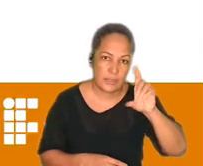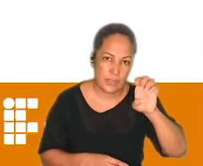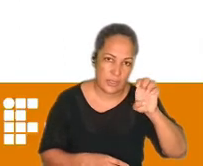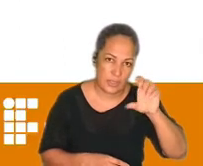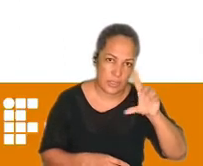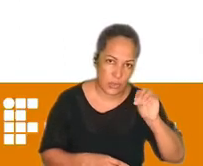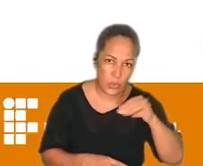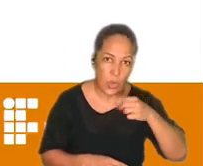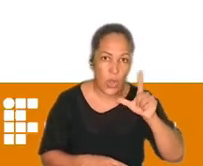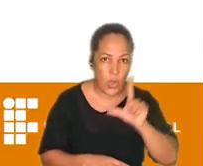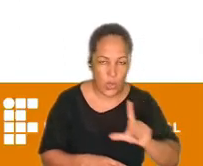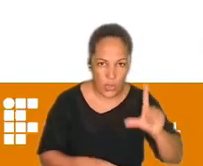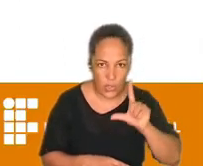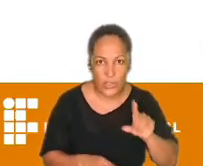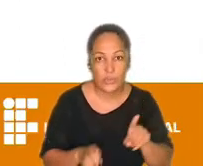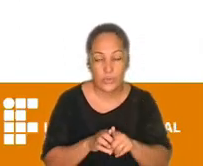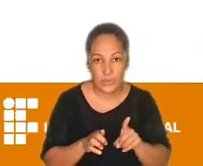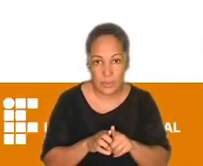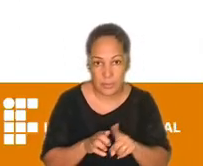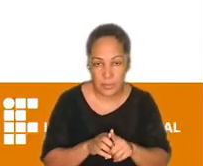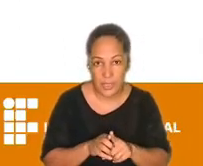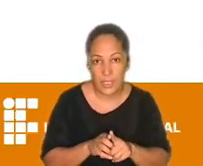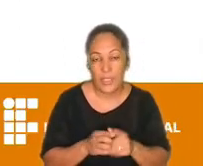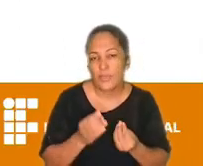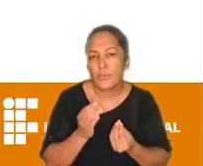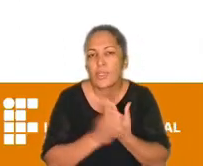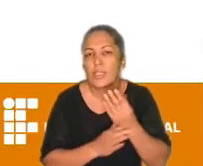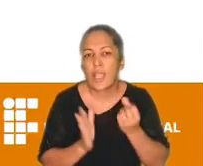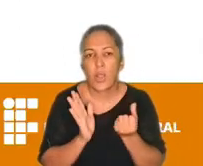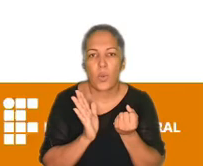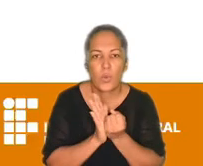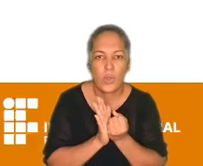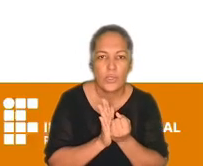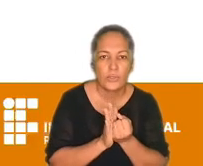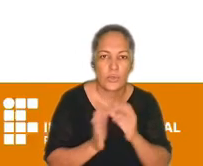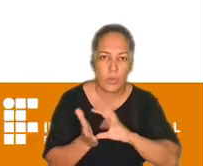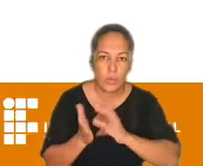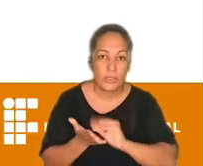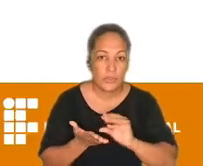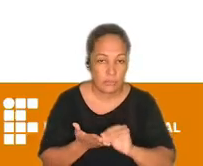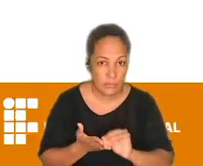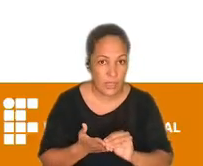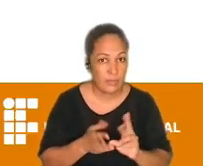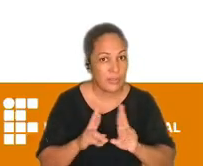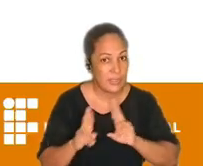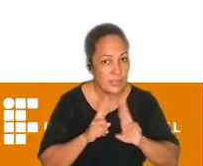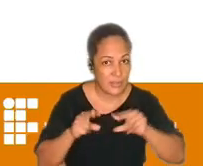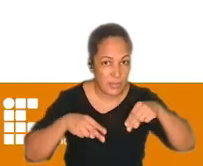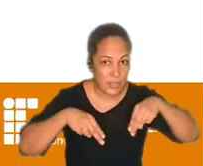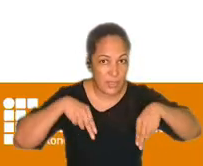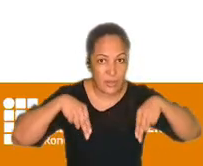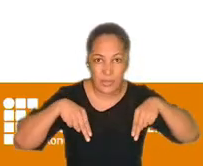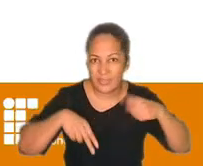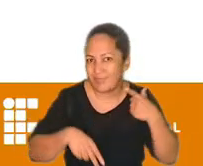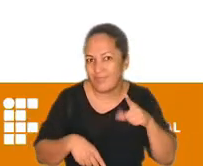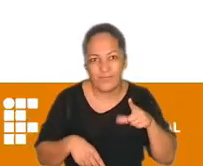lógico e no modelo físico, quando a gente for criar o código do banco de dados, esse relacionamento N para N, ele não existe.